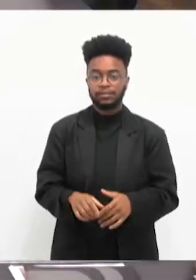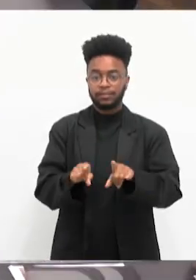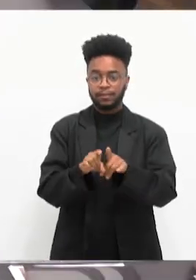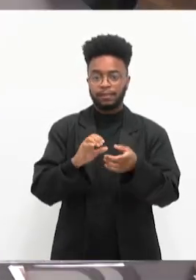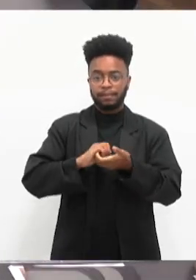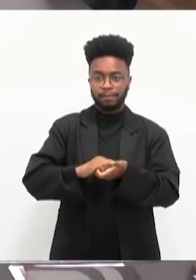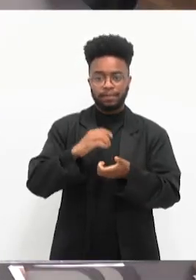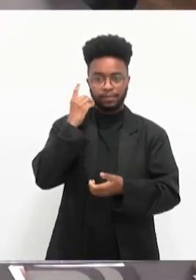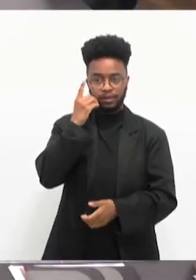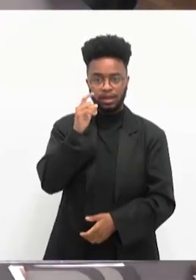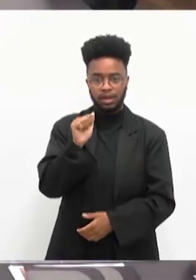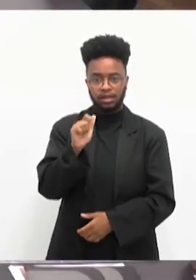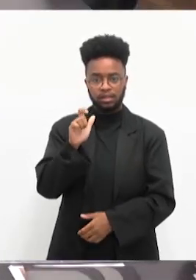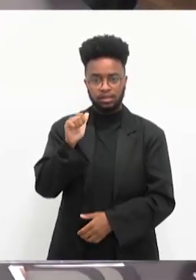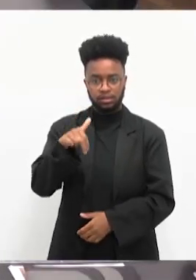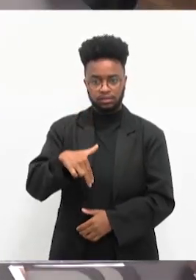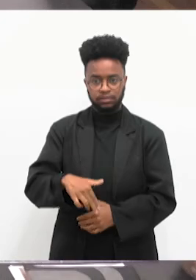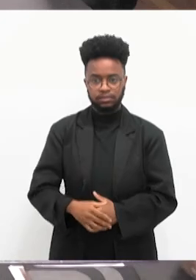Alan Lopes.